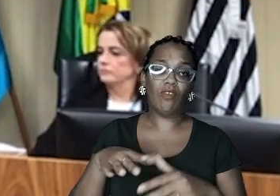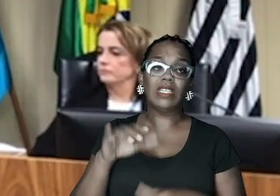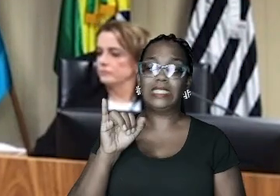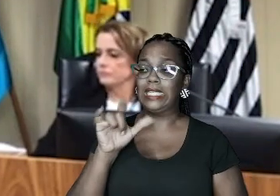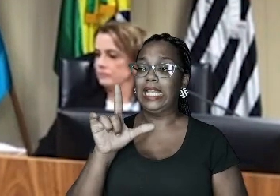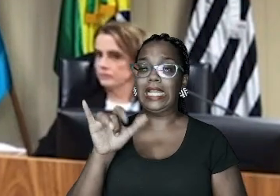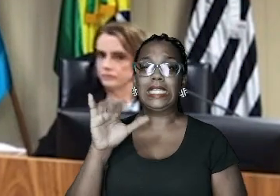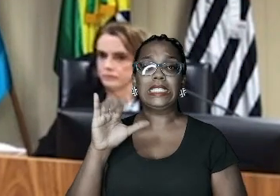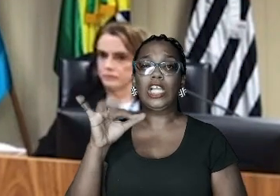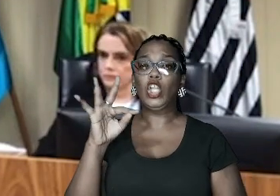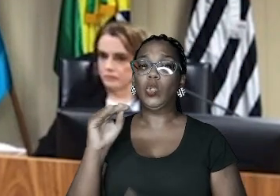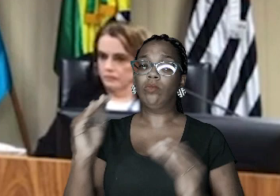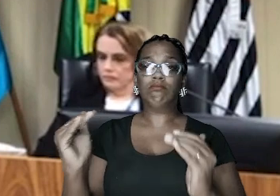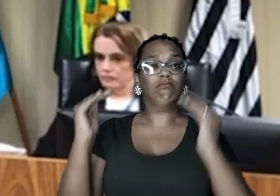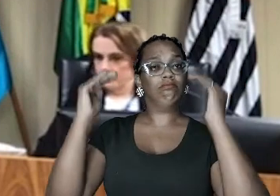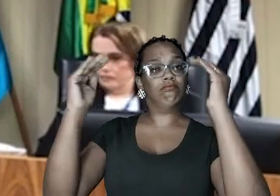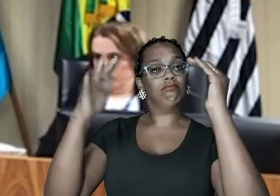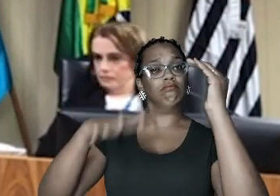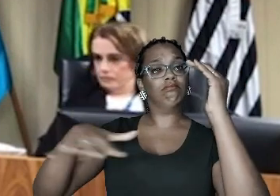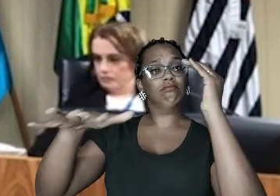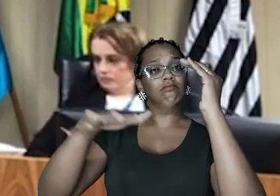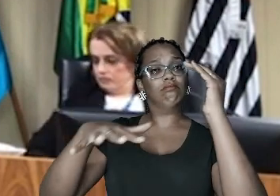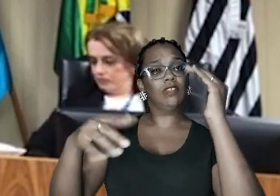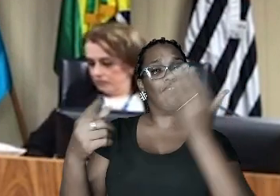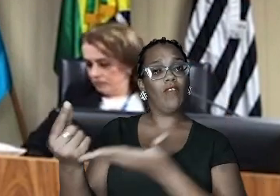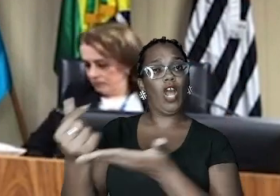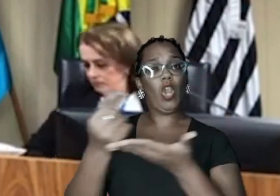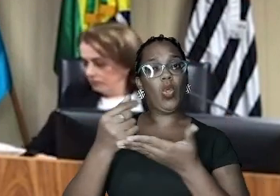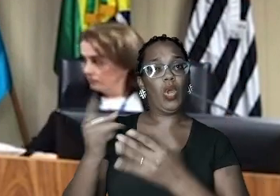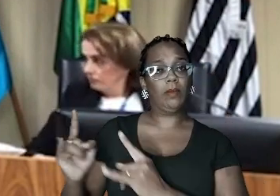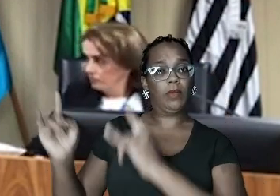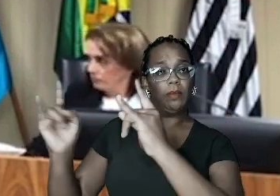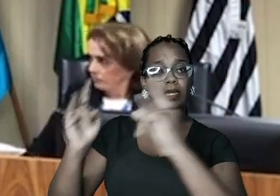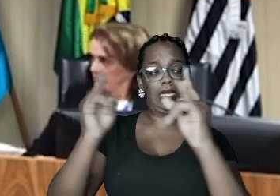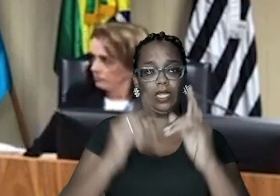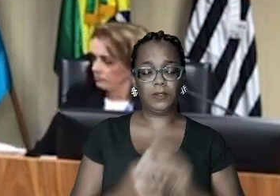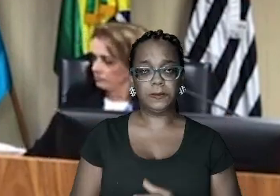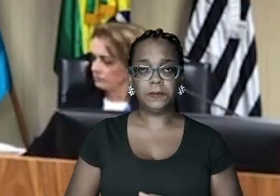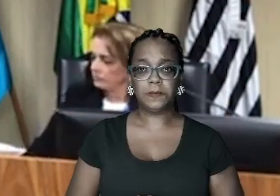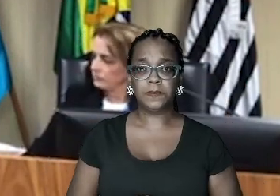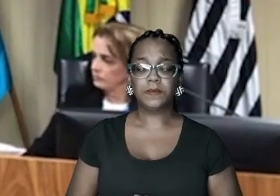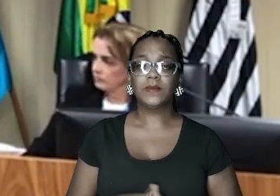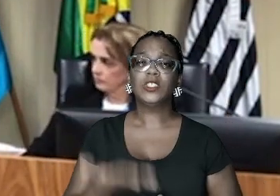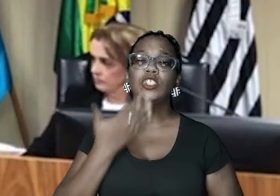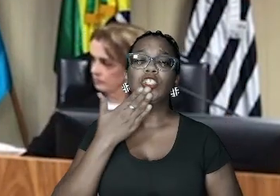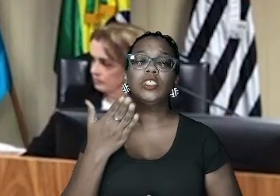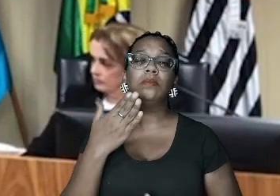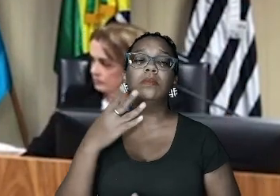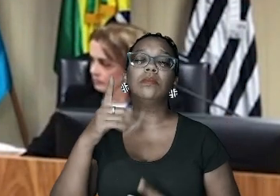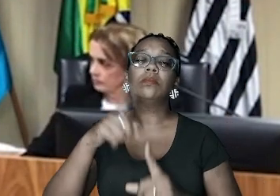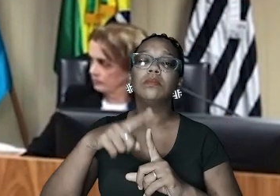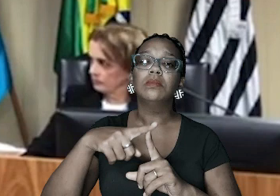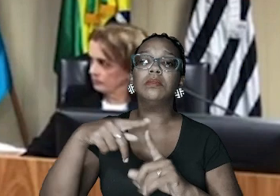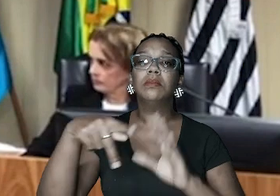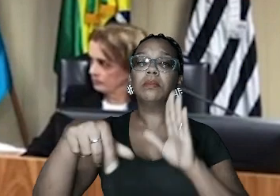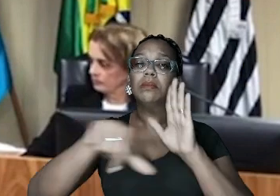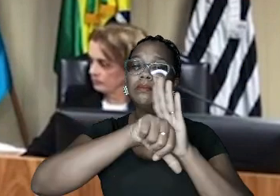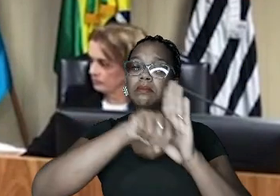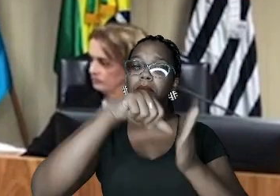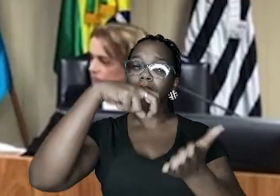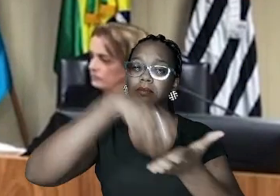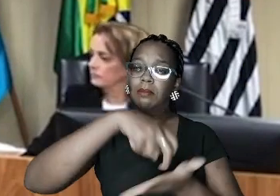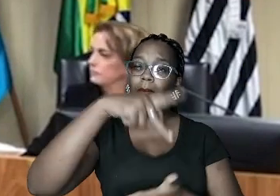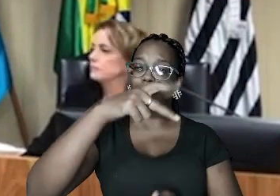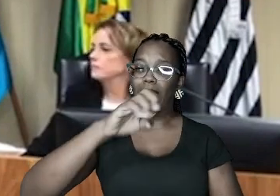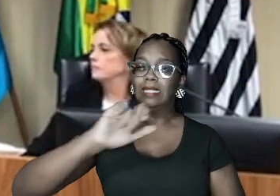no âmbito do mercado de valores mobiliários É verdade que o tipo penal do artigo 27 D naquilo que